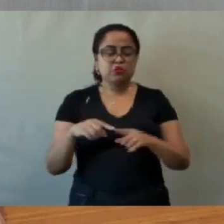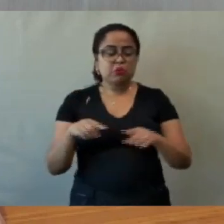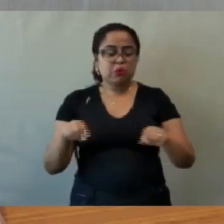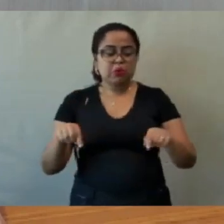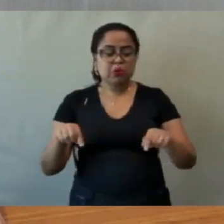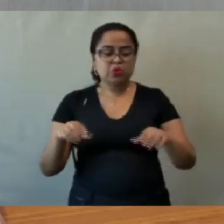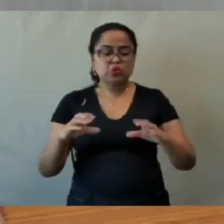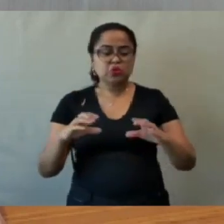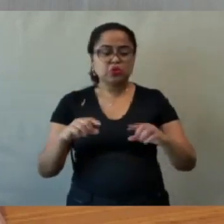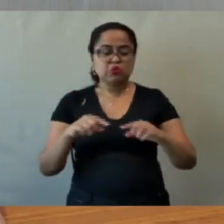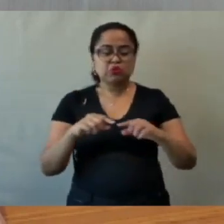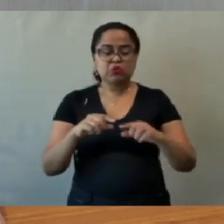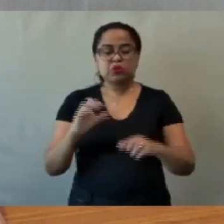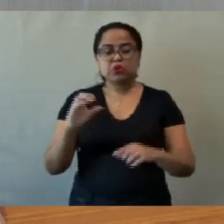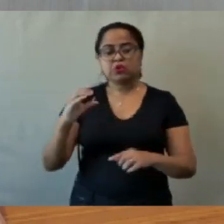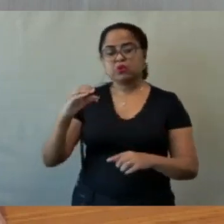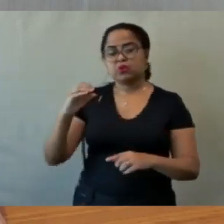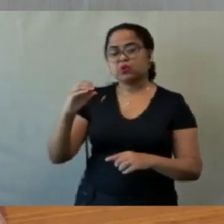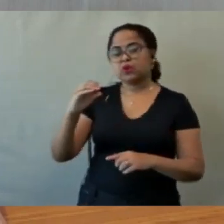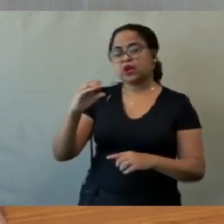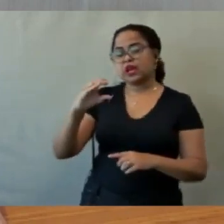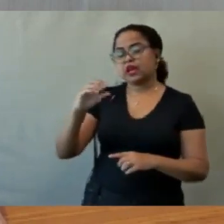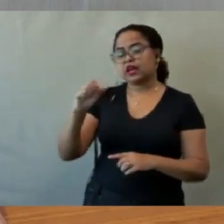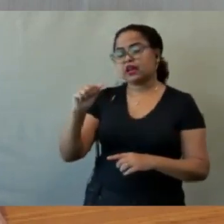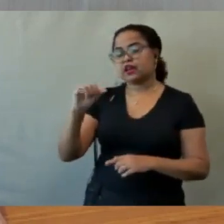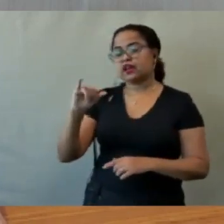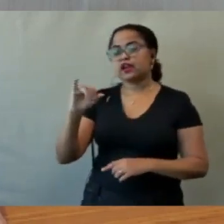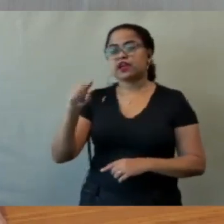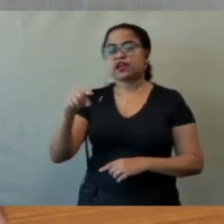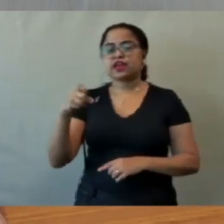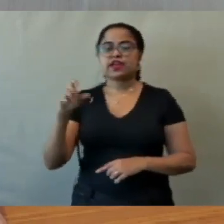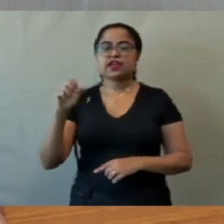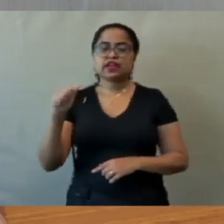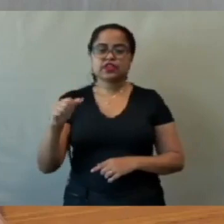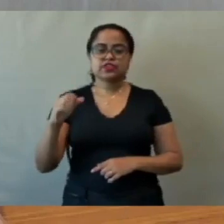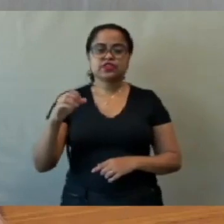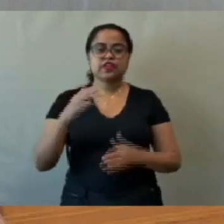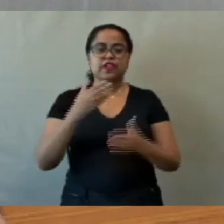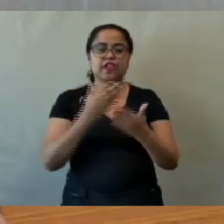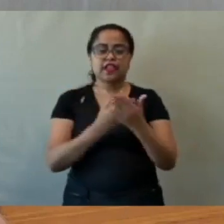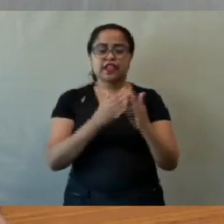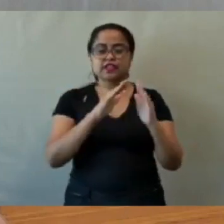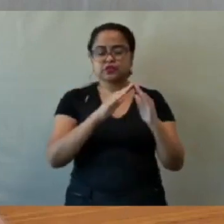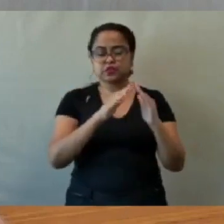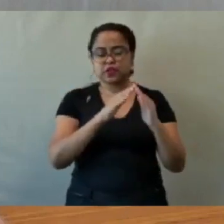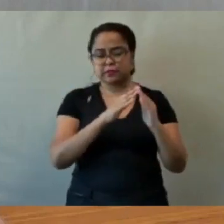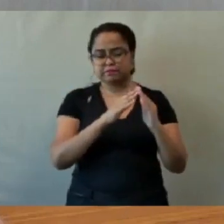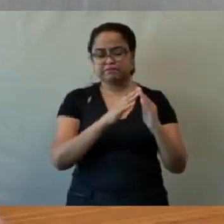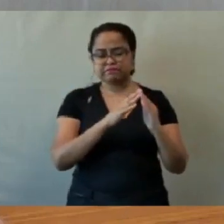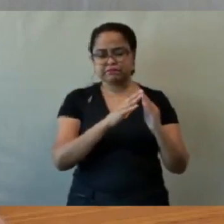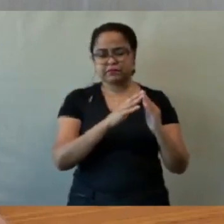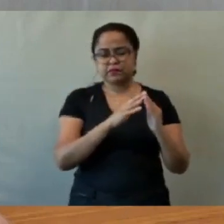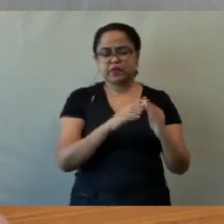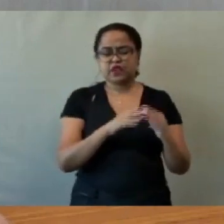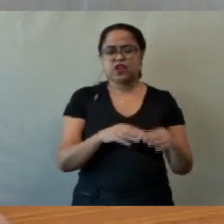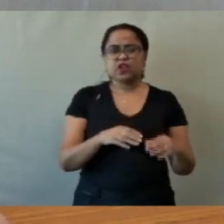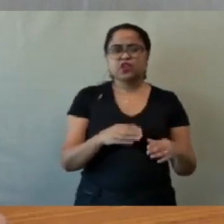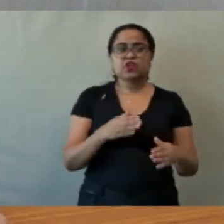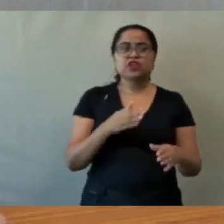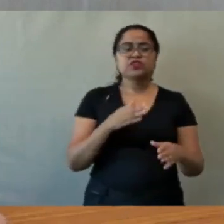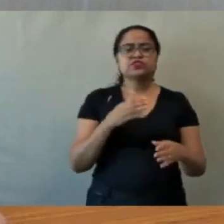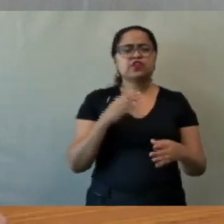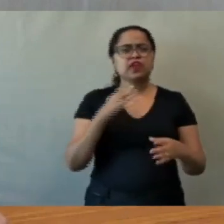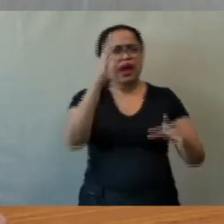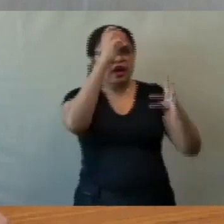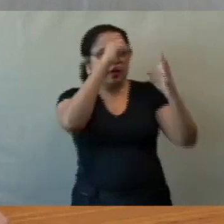uma formação que ensinava... A gente aprendia até como entrar numa sala de